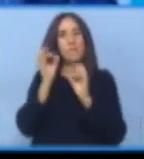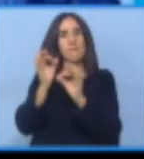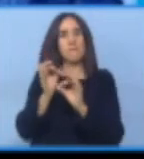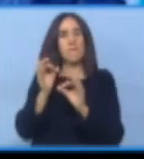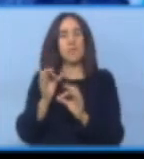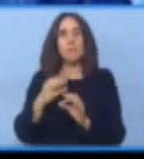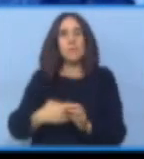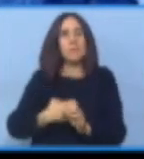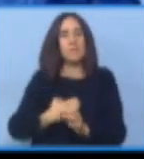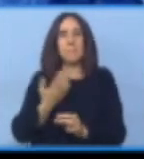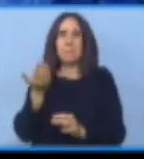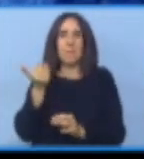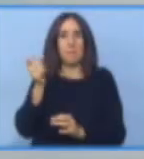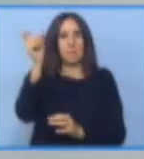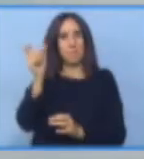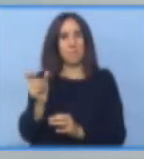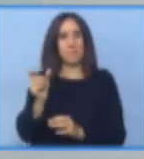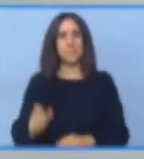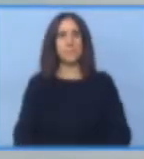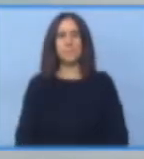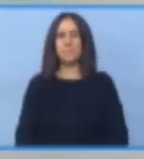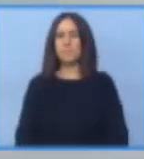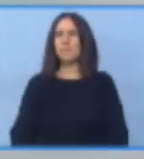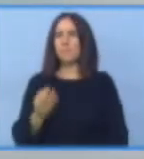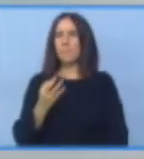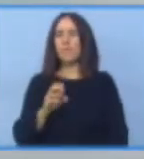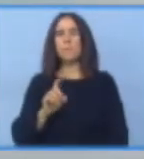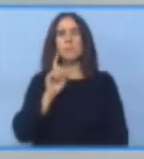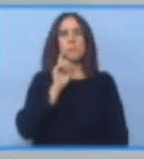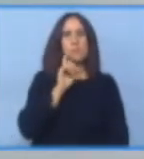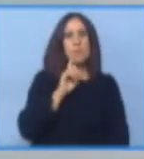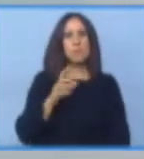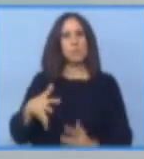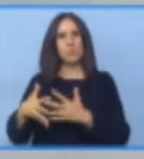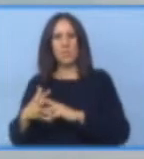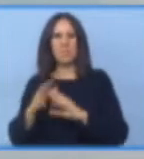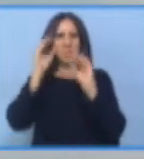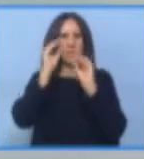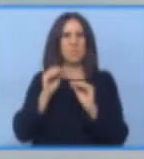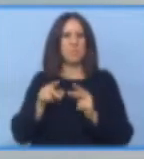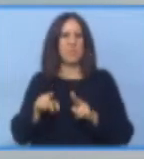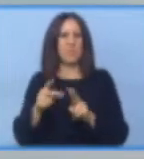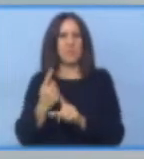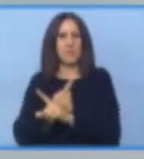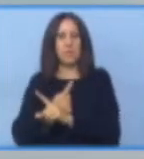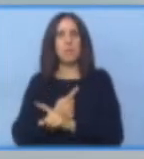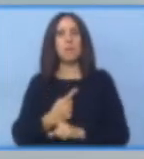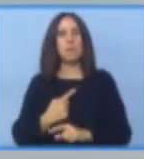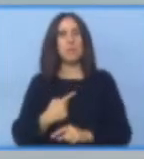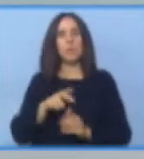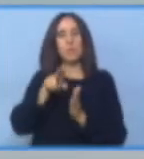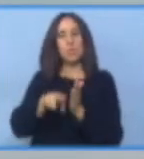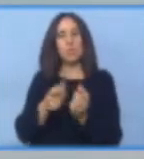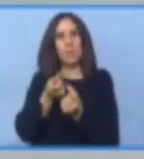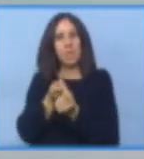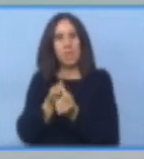ser pequeno para com ele. E acaba por ser importante e estruturante, educativo, pedagógico, enfim, este ir junto do